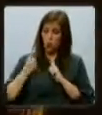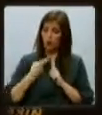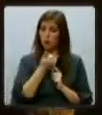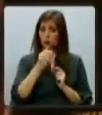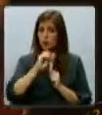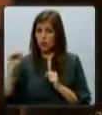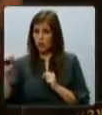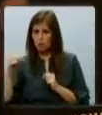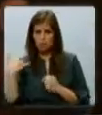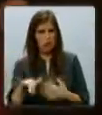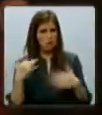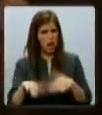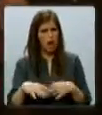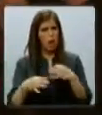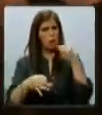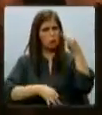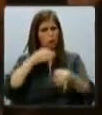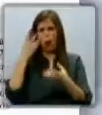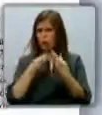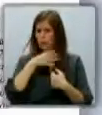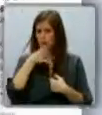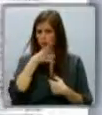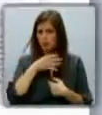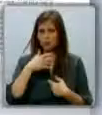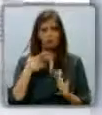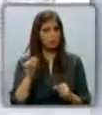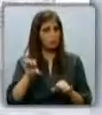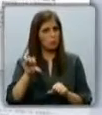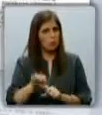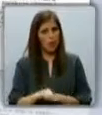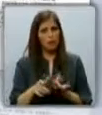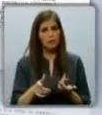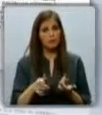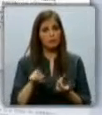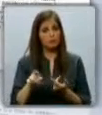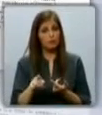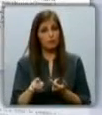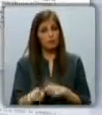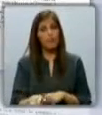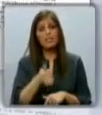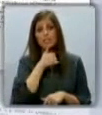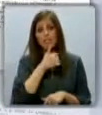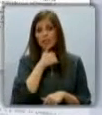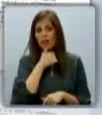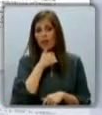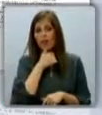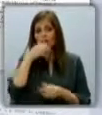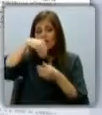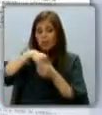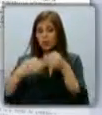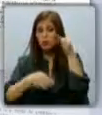Contas uma decisão que lembra o presidente do constitucional não saiu do Palácio ratom partiu sim de uma